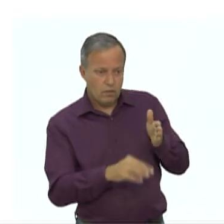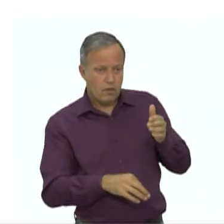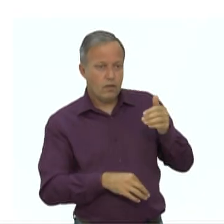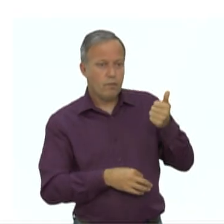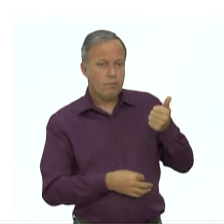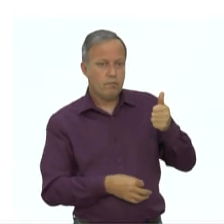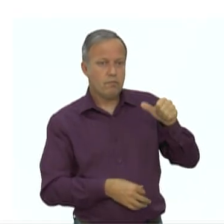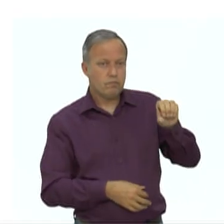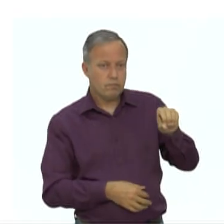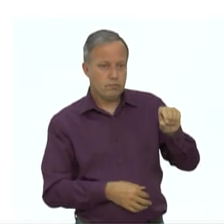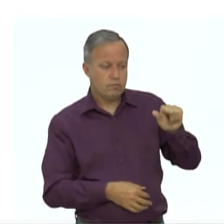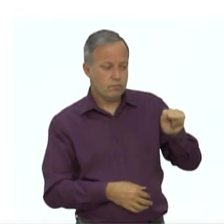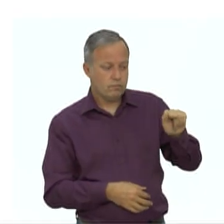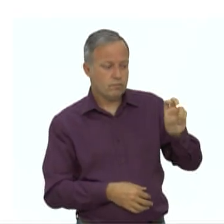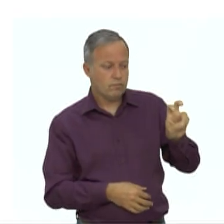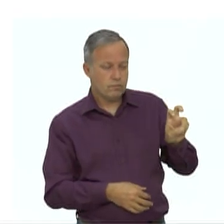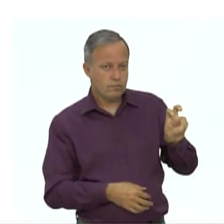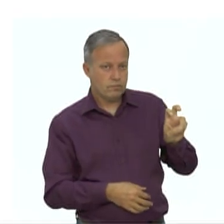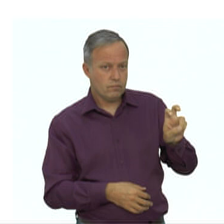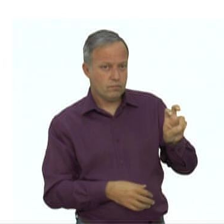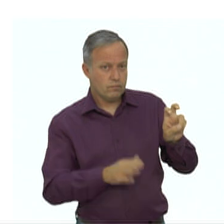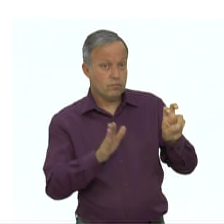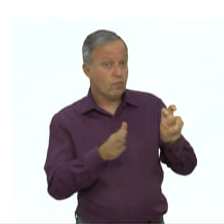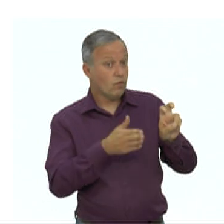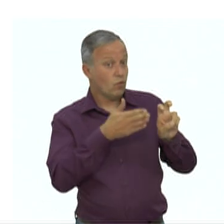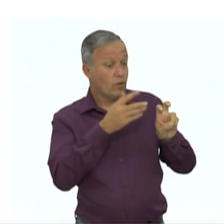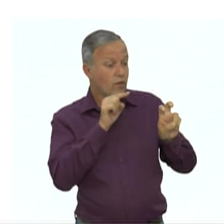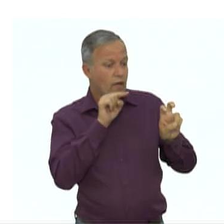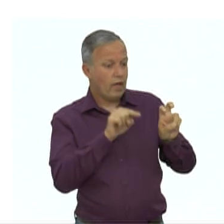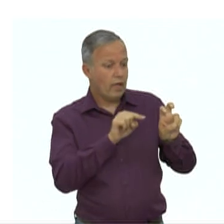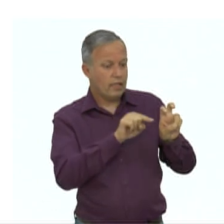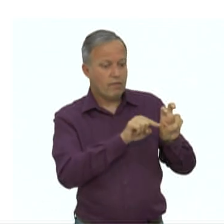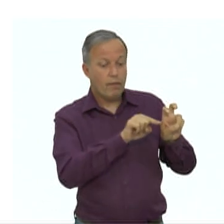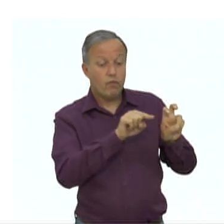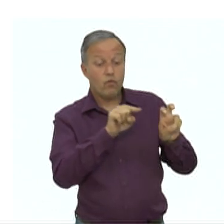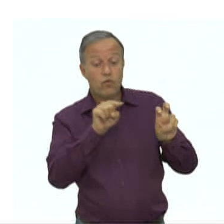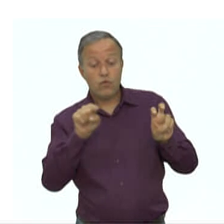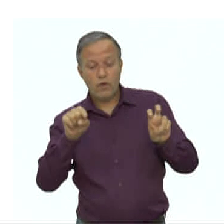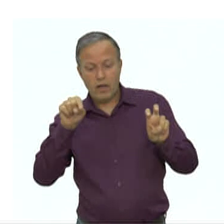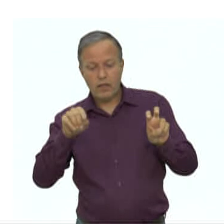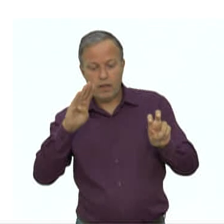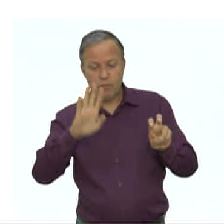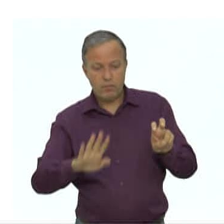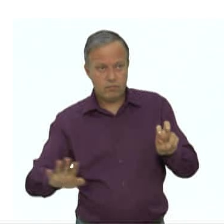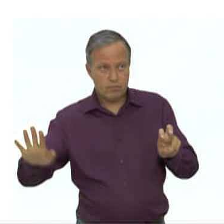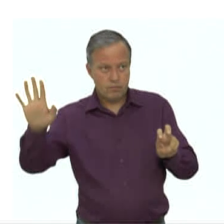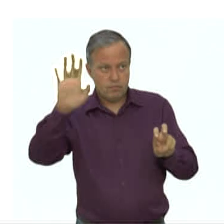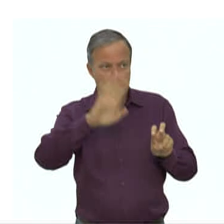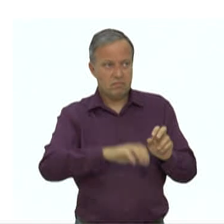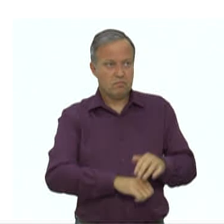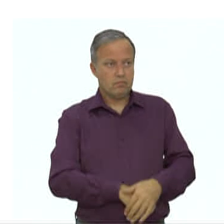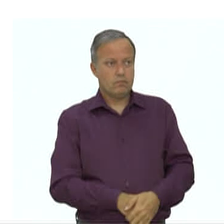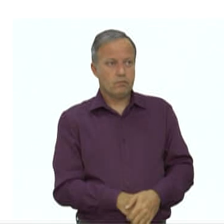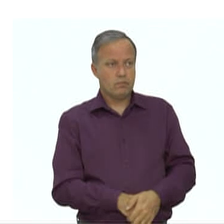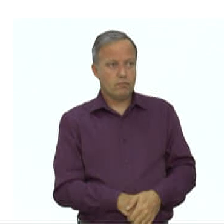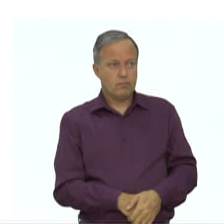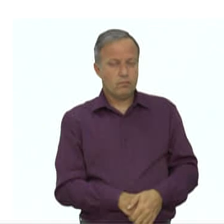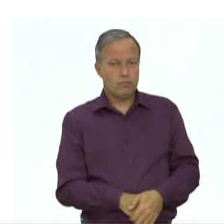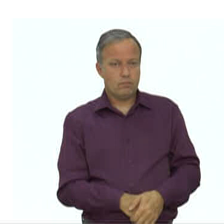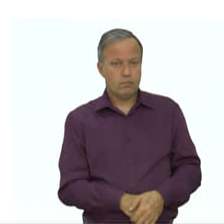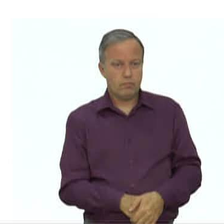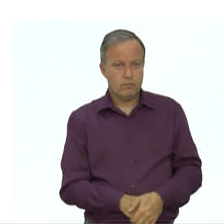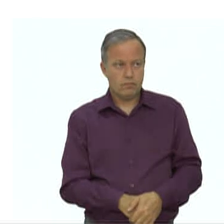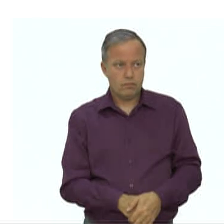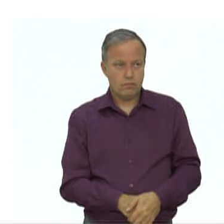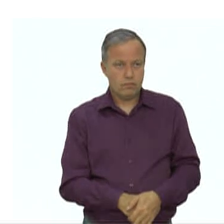1975, enquanto Eduardo Galeano estava passando aqui pelo Brasil, ok? Em síntese, então o